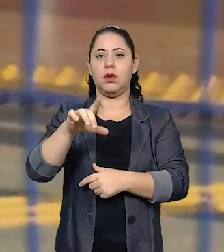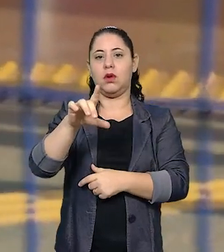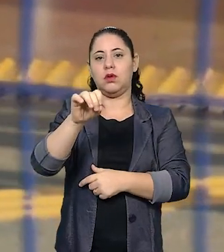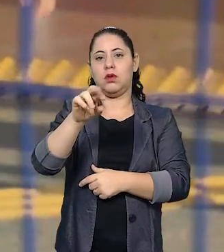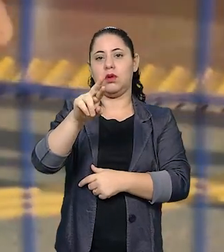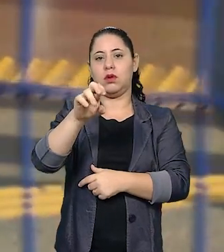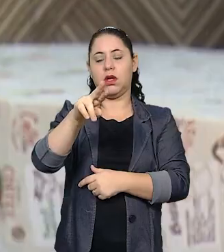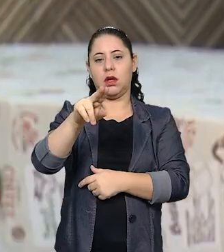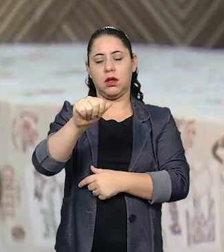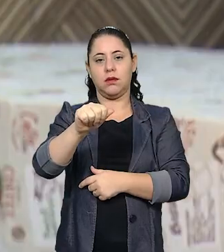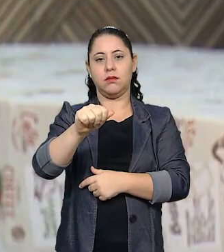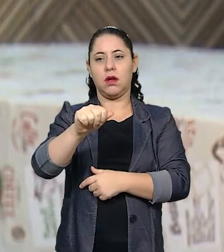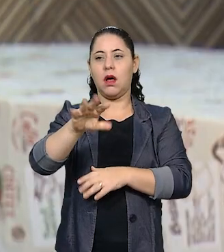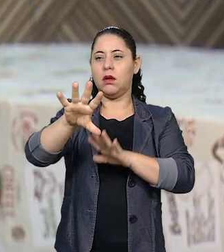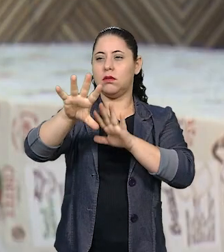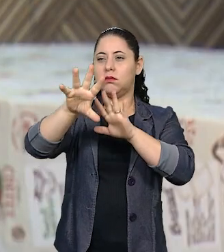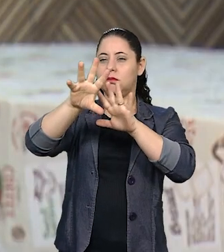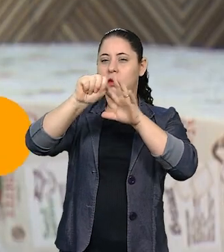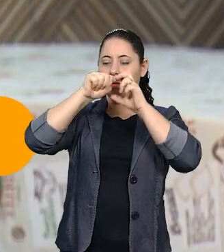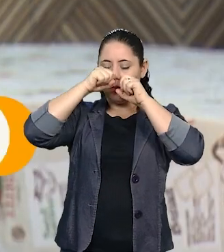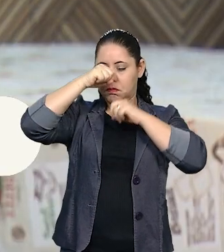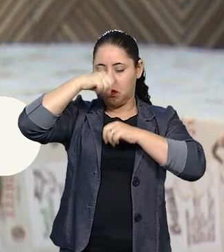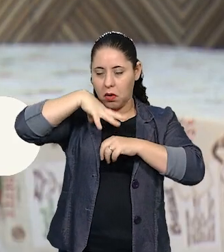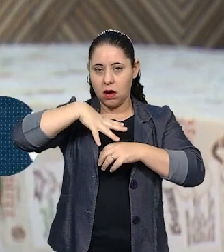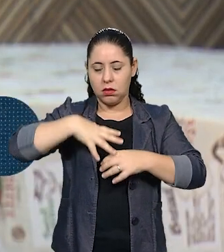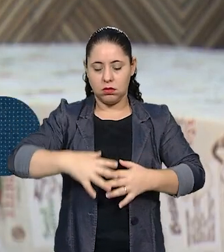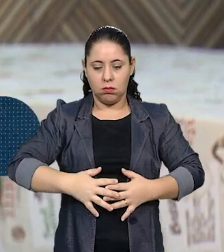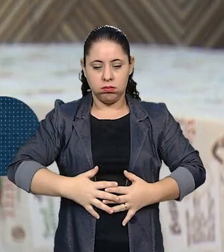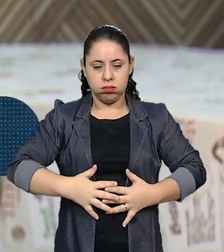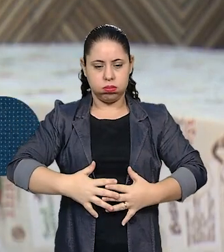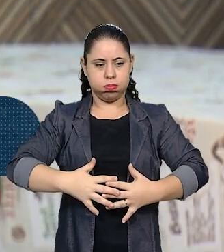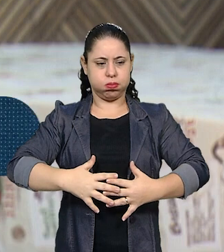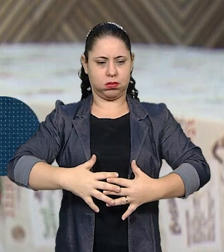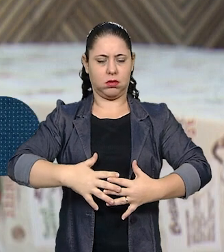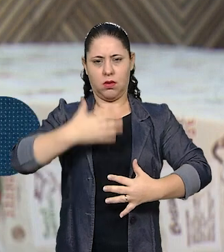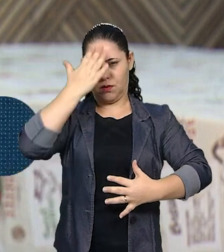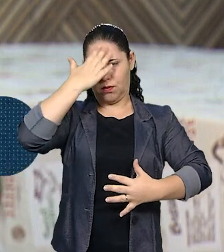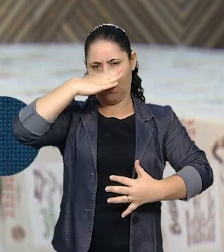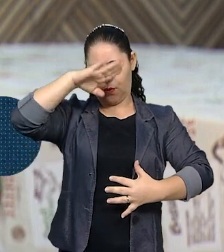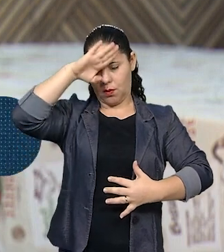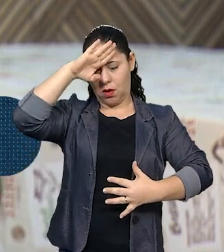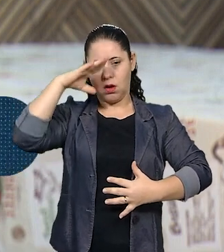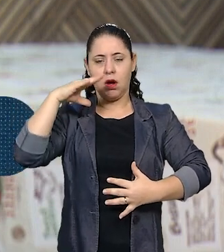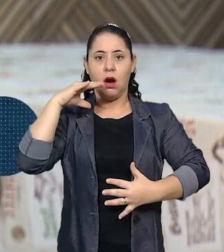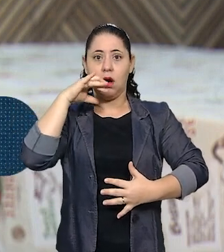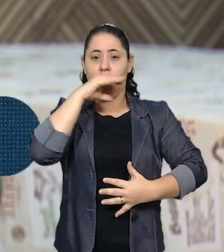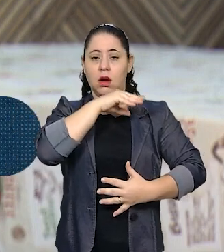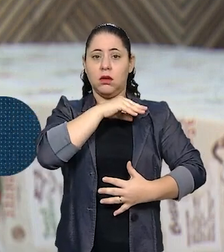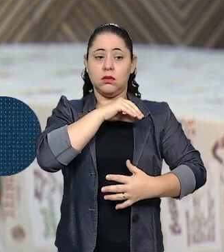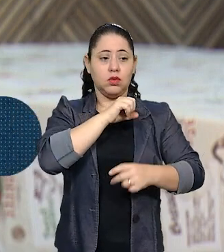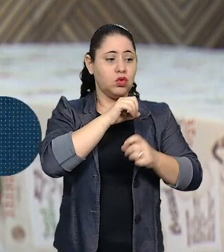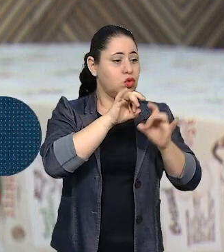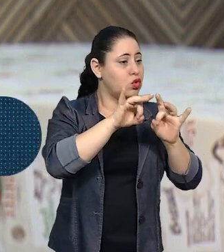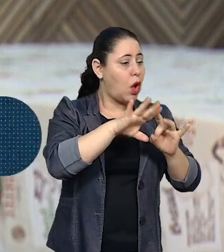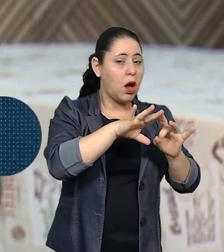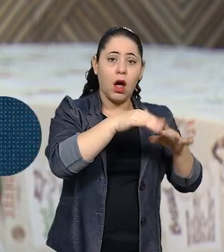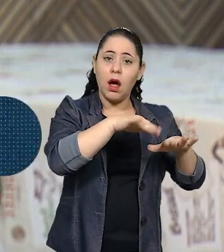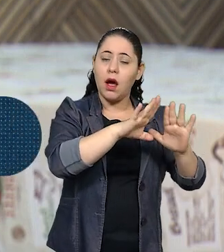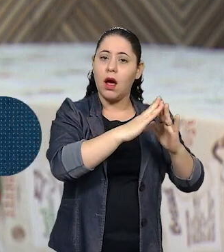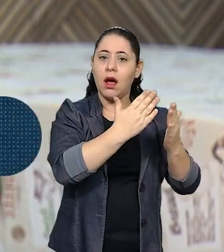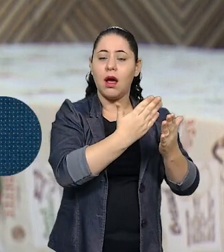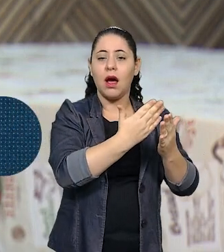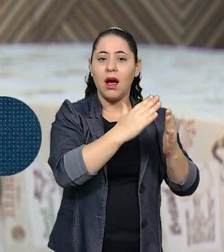numa creche pública para a filha mais nova, de 2 aninhos, teve que parar de trabalhar. A Lorena pegou uma virose, que estava com febre